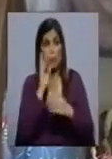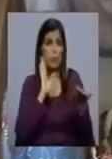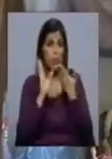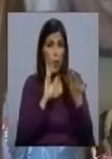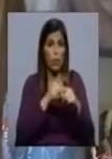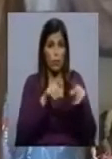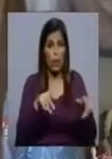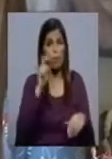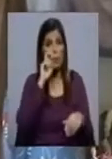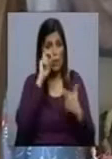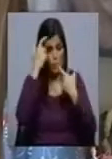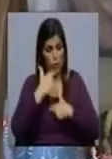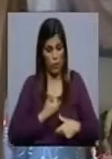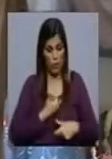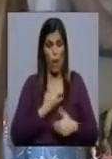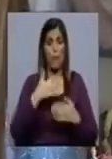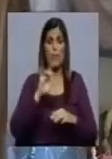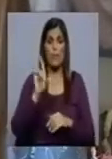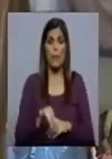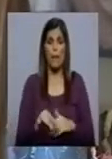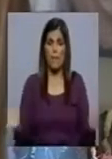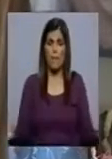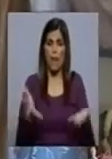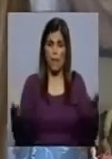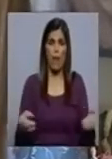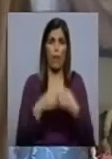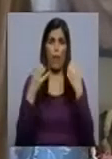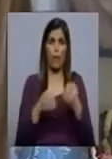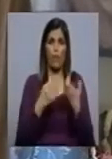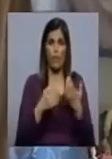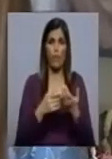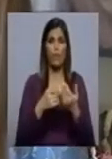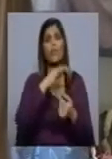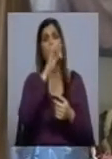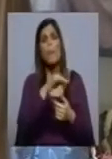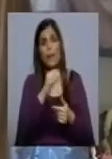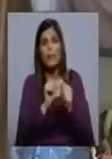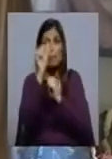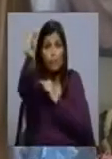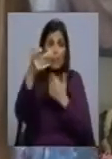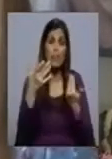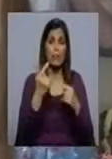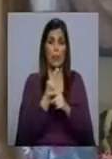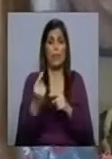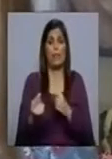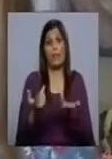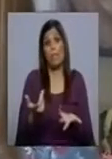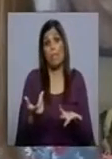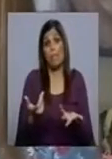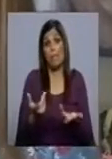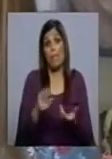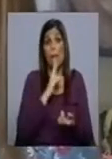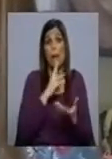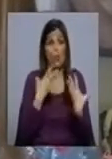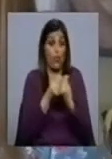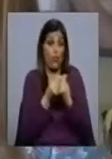equipamentos proteção individual mas também estimular o convívio virtual entre o ambiente incrível elas nesta páscoa